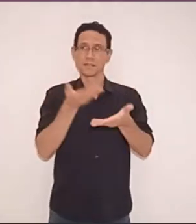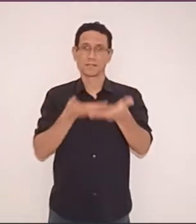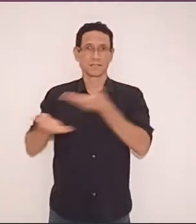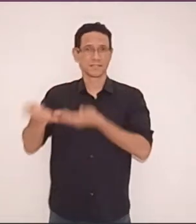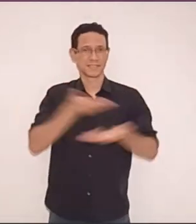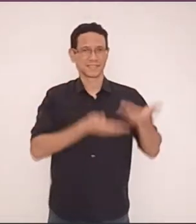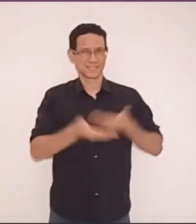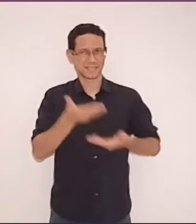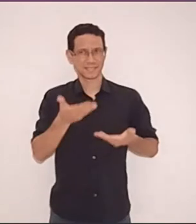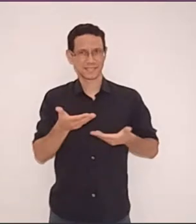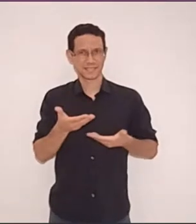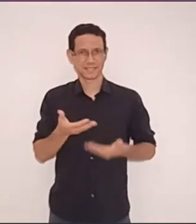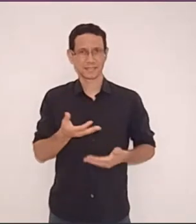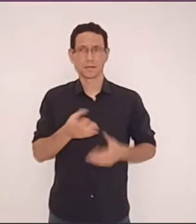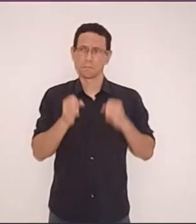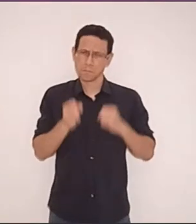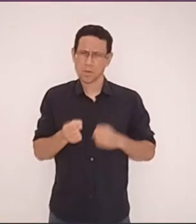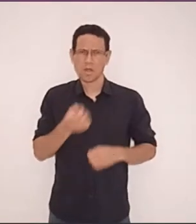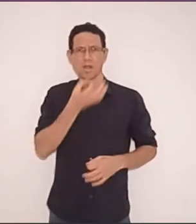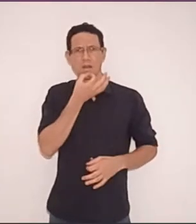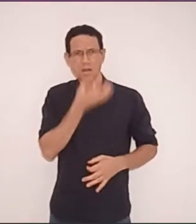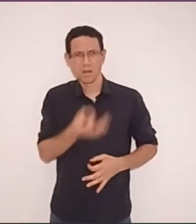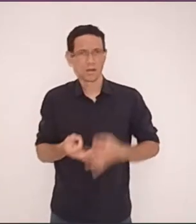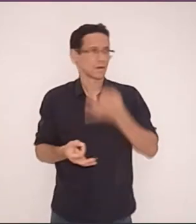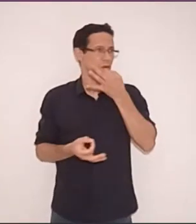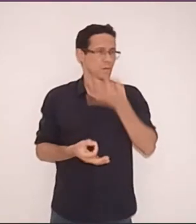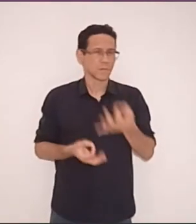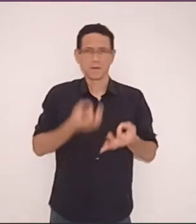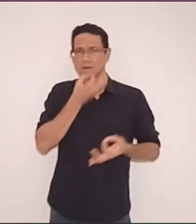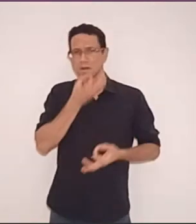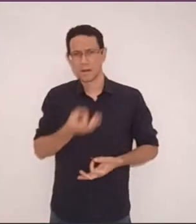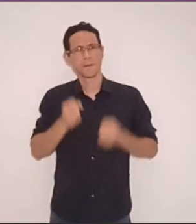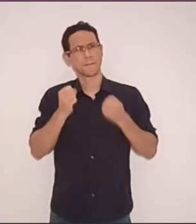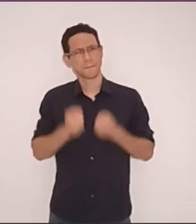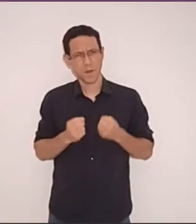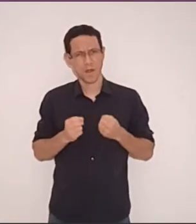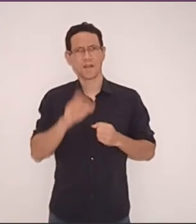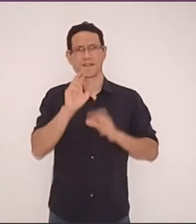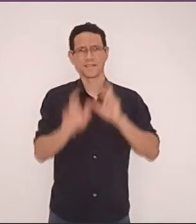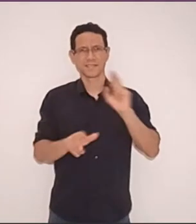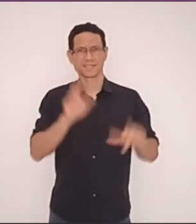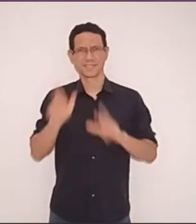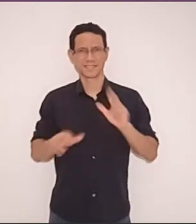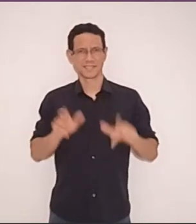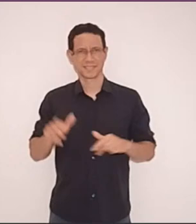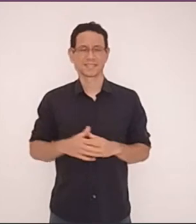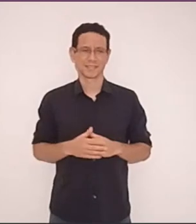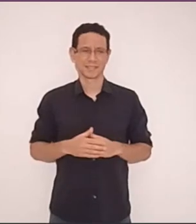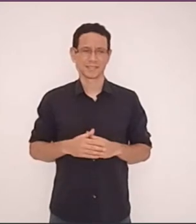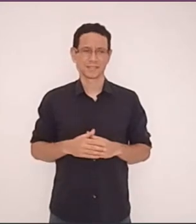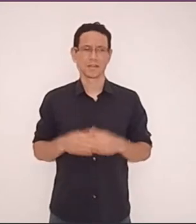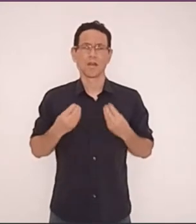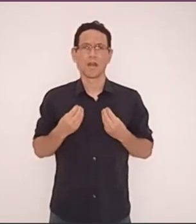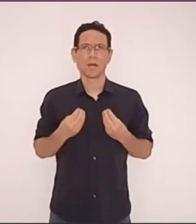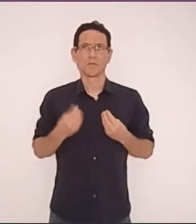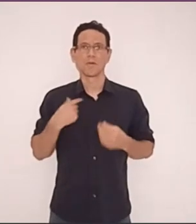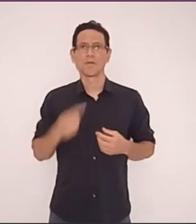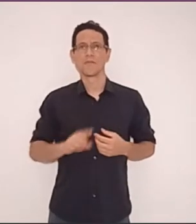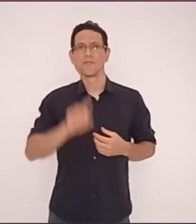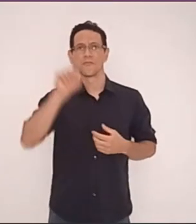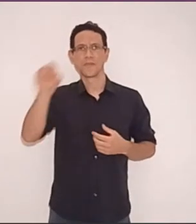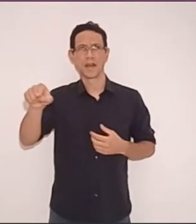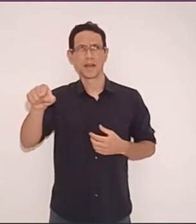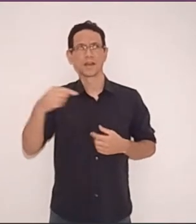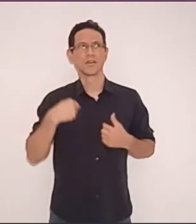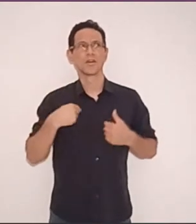de conflito mas gente dos conflitos nós temos uma coisa anos tão fofa né a gente não sabe para onde vai quem sabe de onde veio